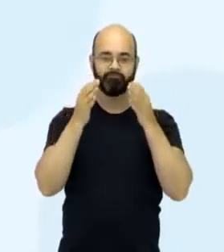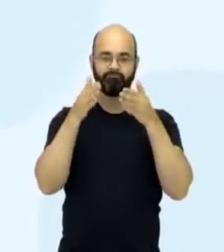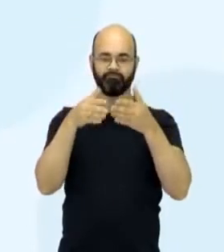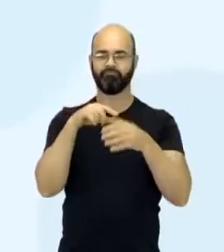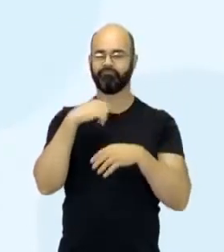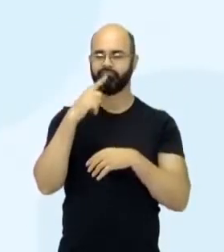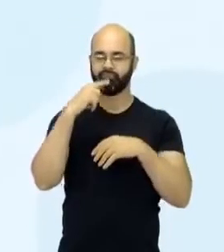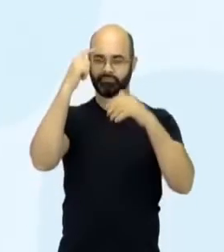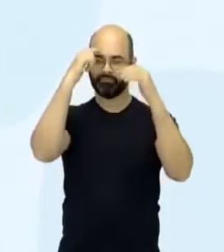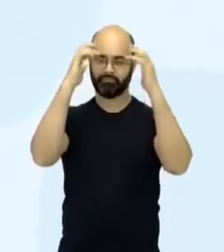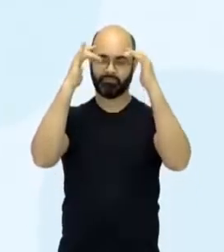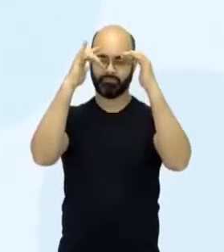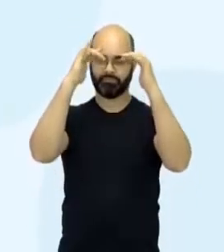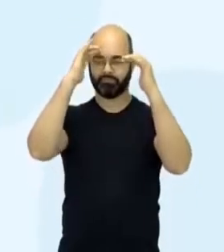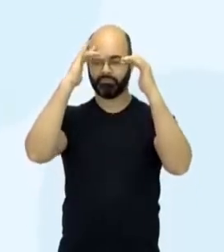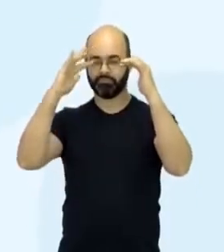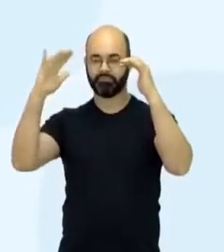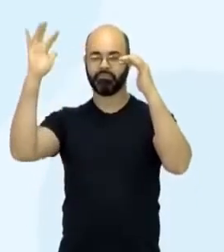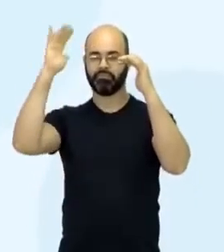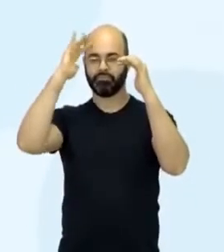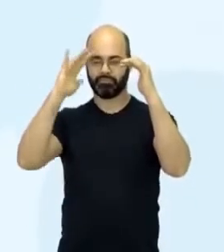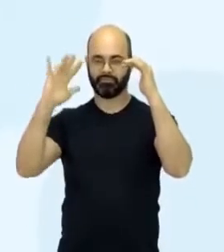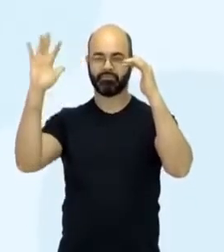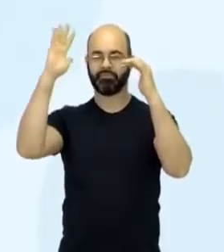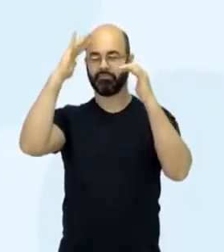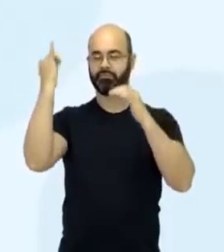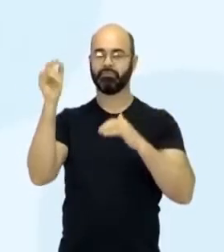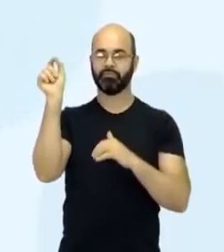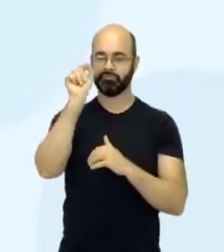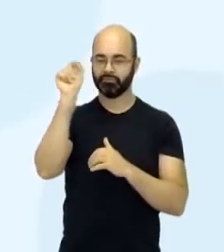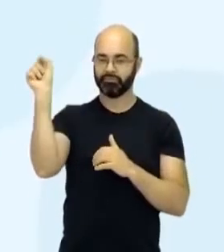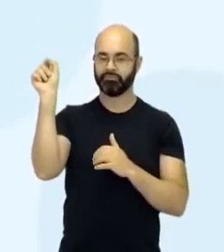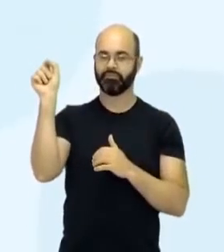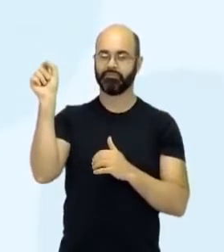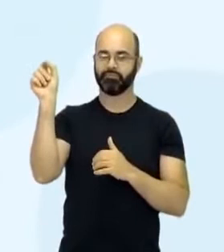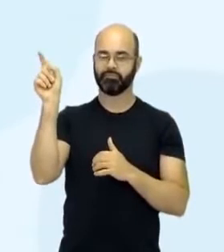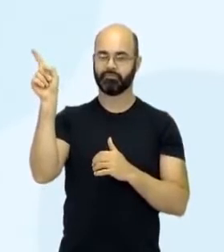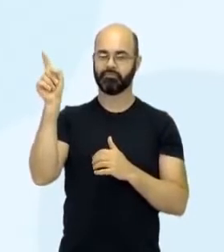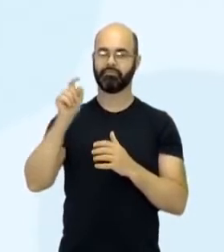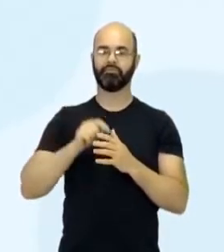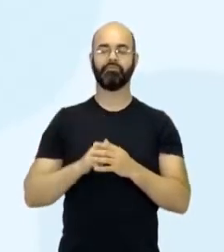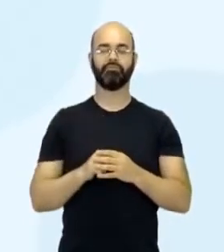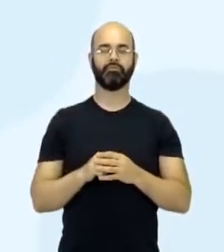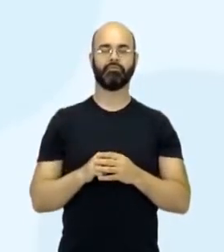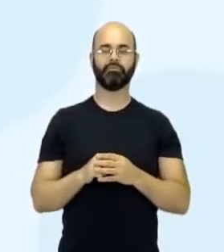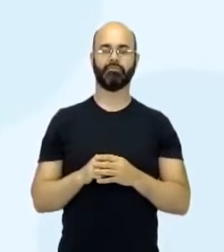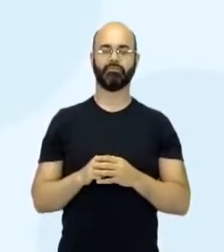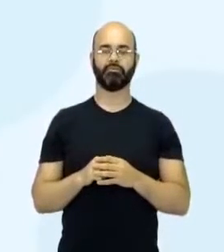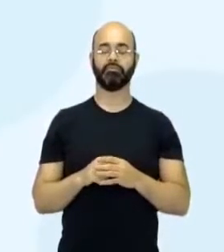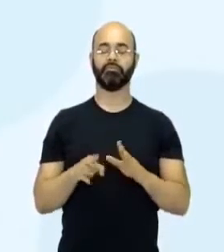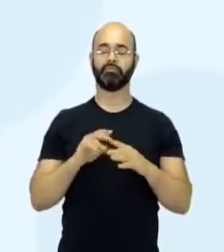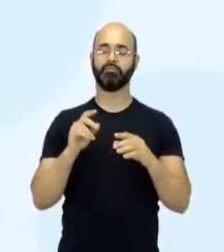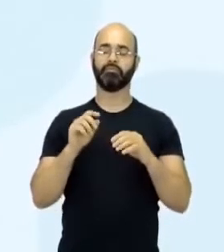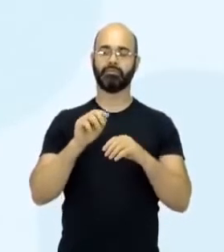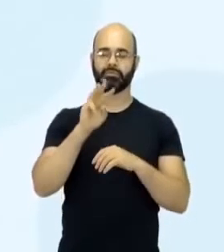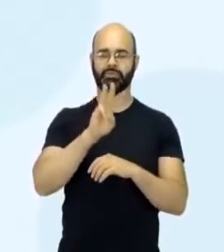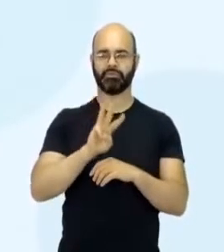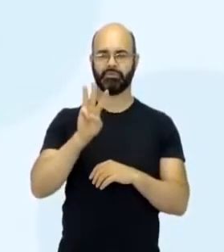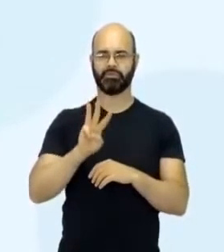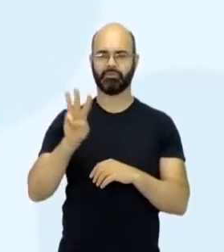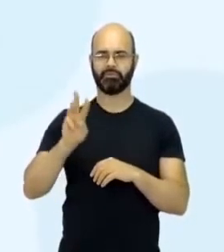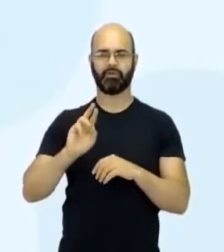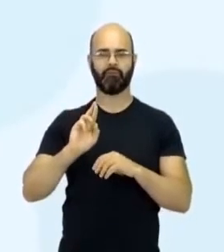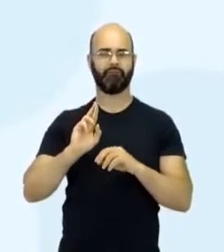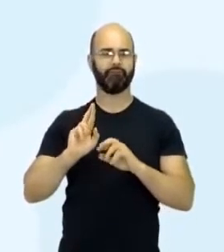desconcentração cognitiva. Informação importante aí, grifem essa parte. Estar conectado a vários sites